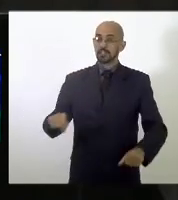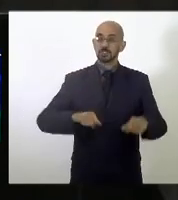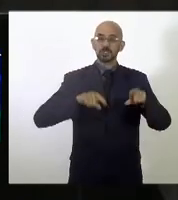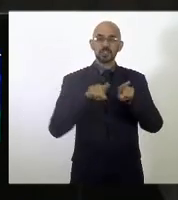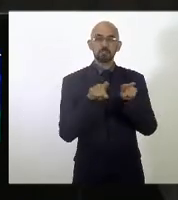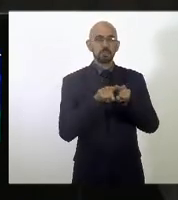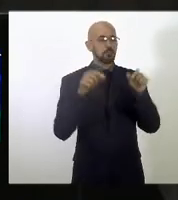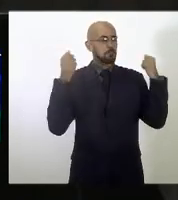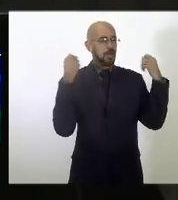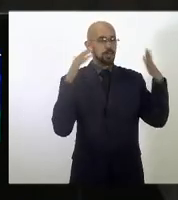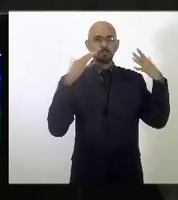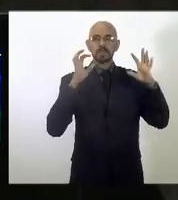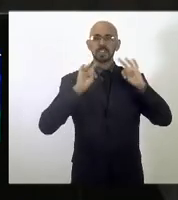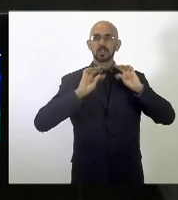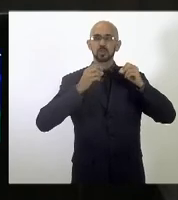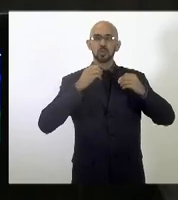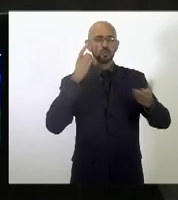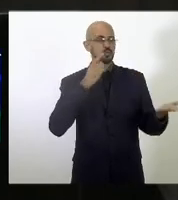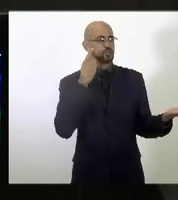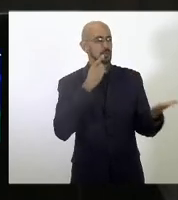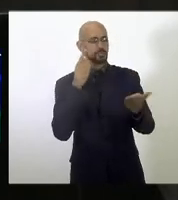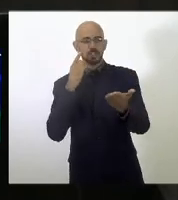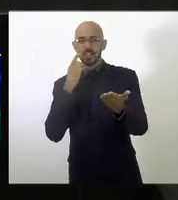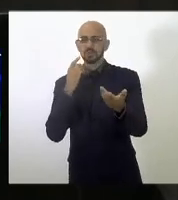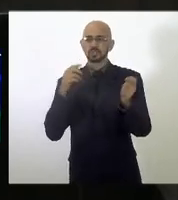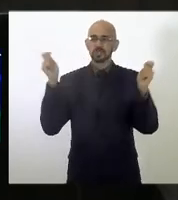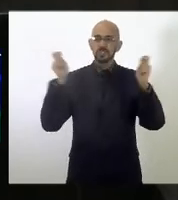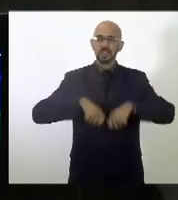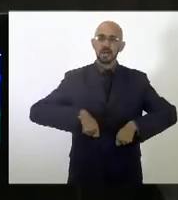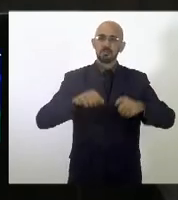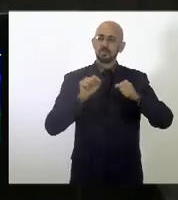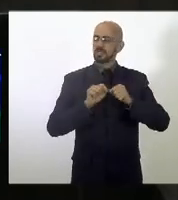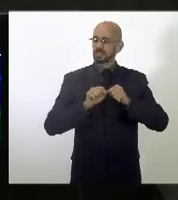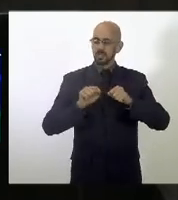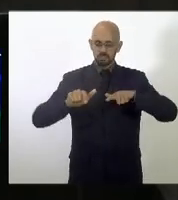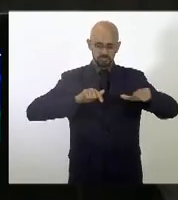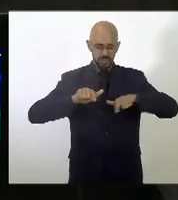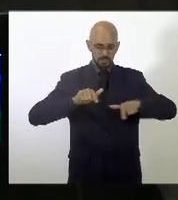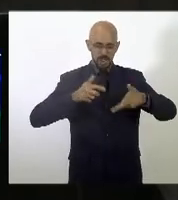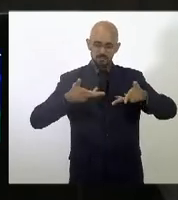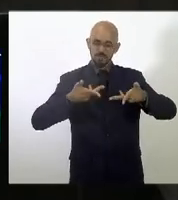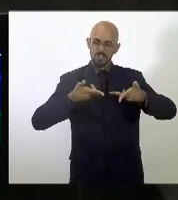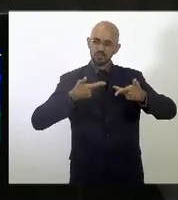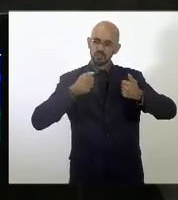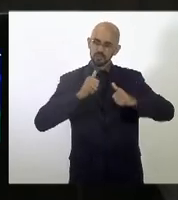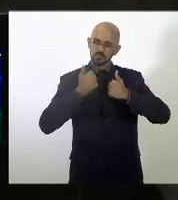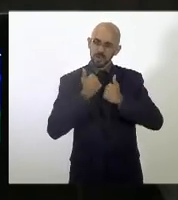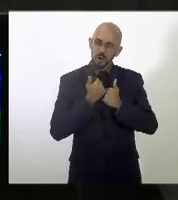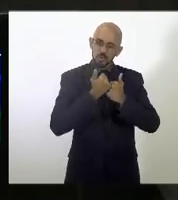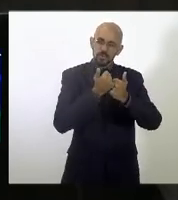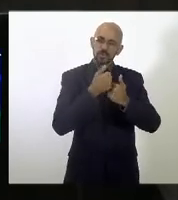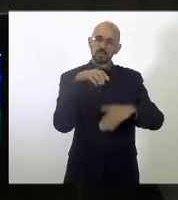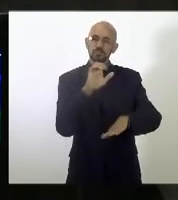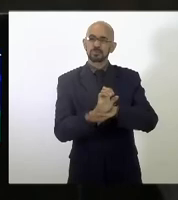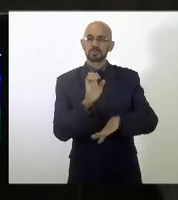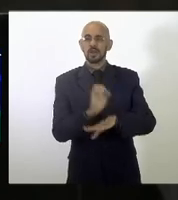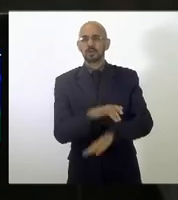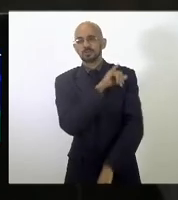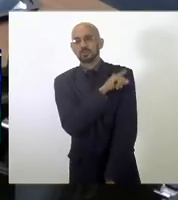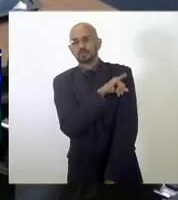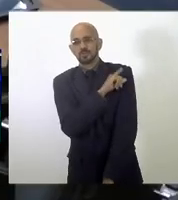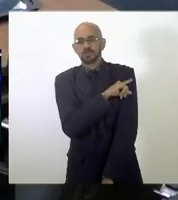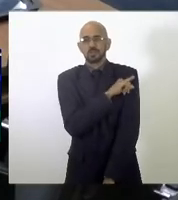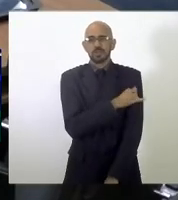os deputados que aqui vão ter condições de fazer um belíssimo trabalho em prol do nosso Estado do Rio de Janeiro. Valeu.